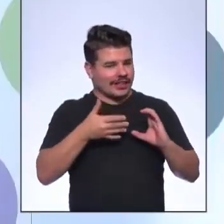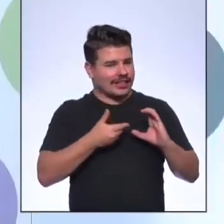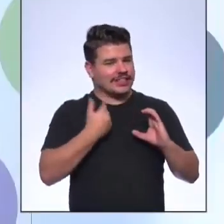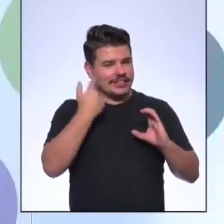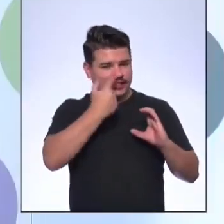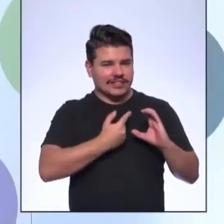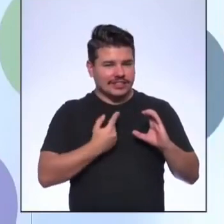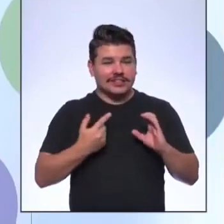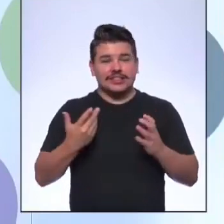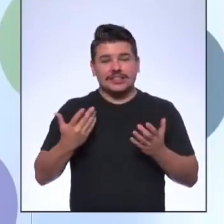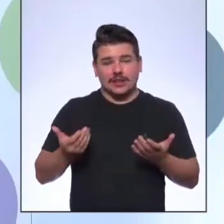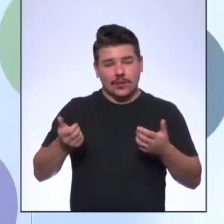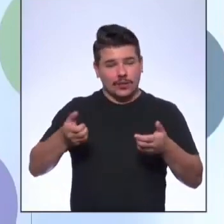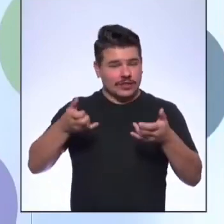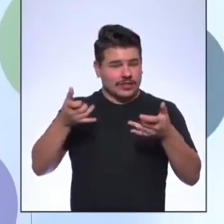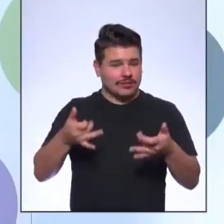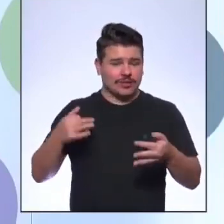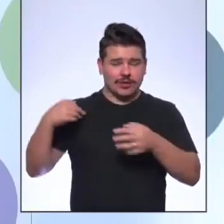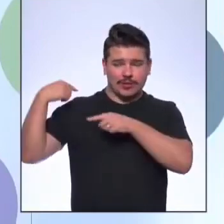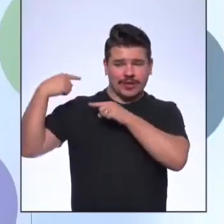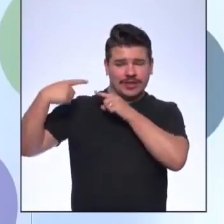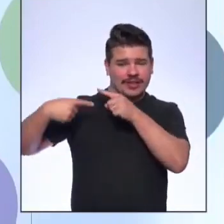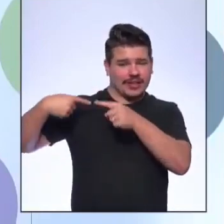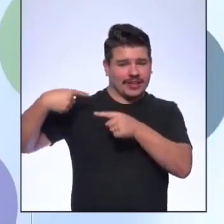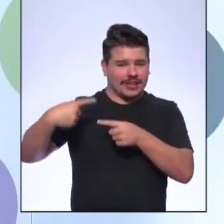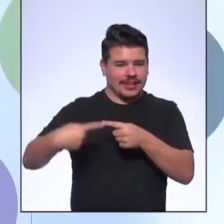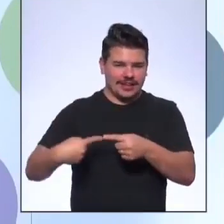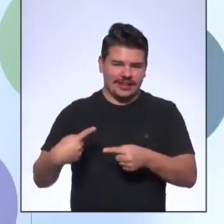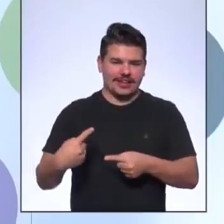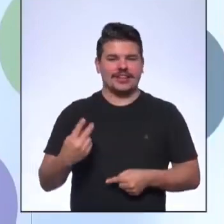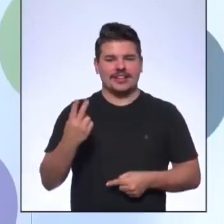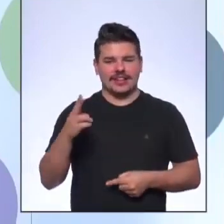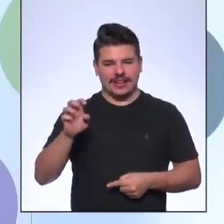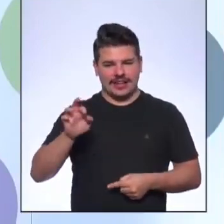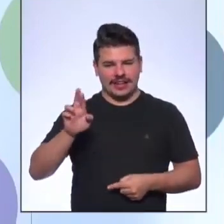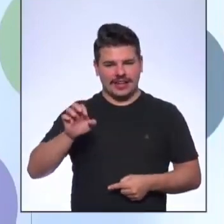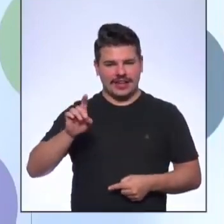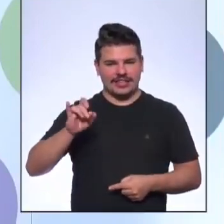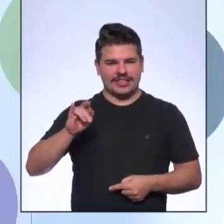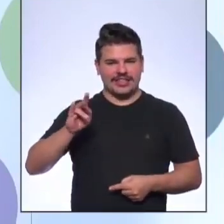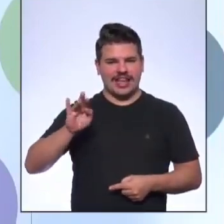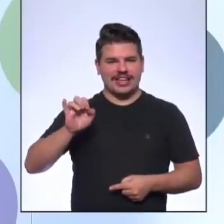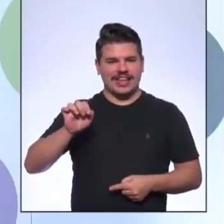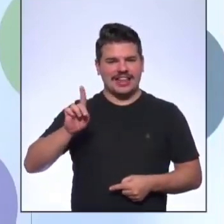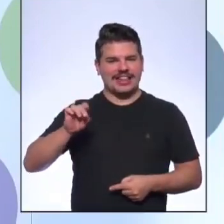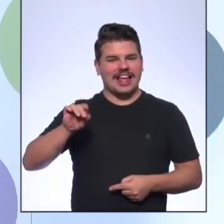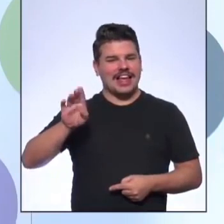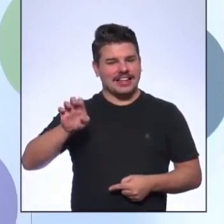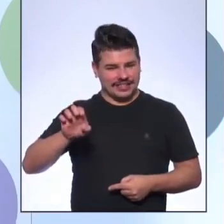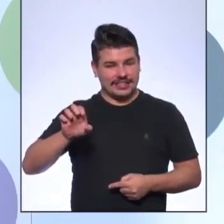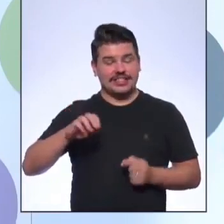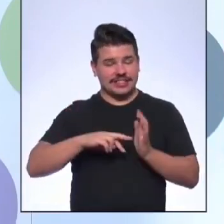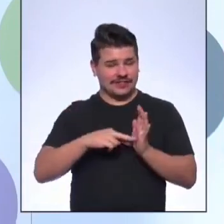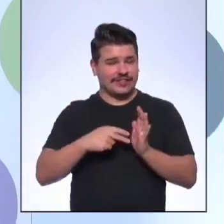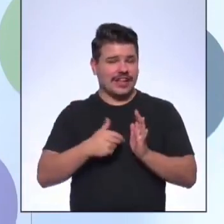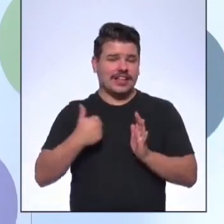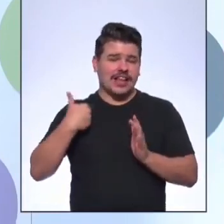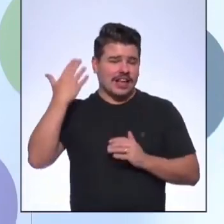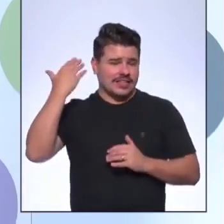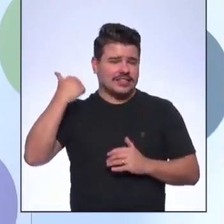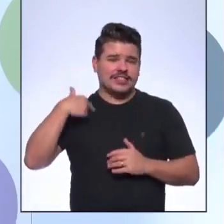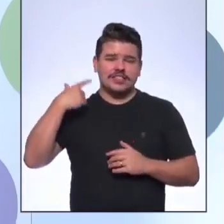Gente, então, quando a gente fala em hereditariedade, a gente está relacionando, sim, as características que são passadas, né,